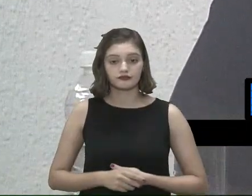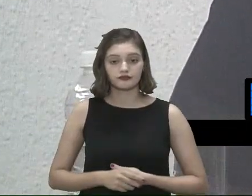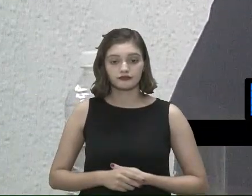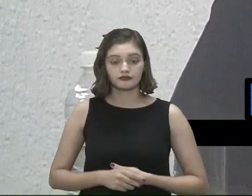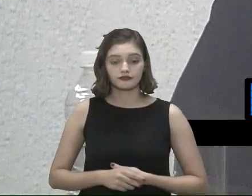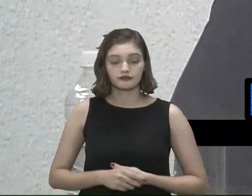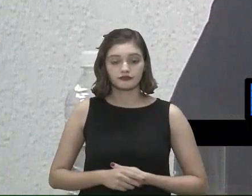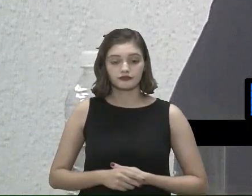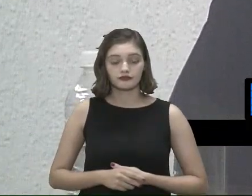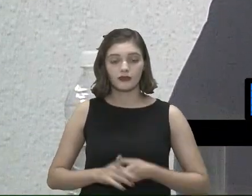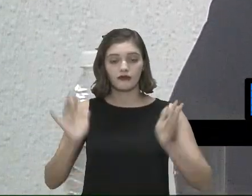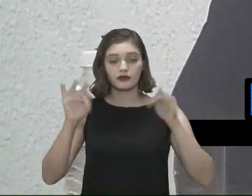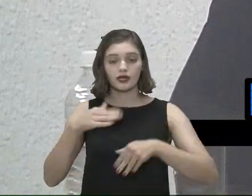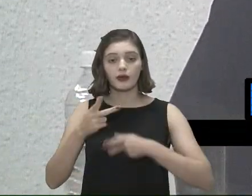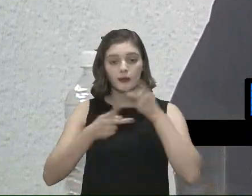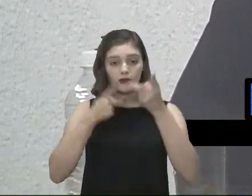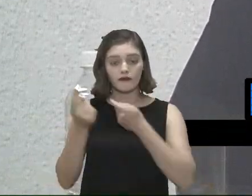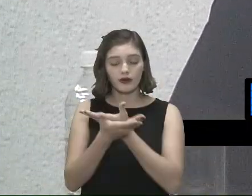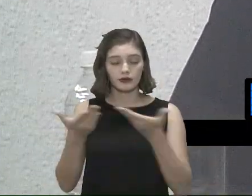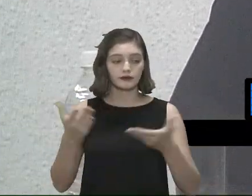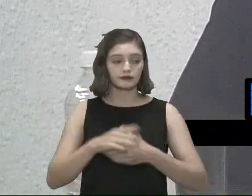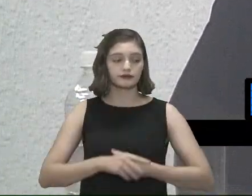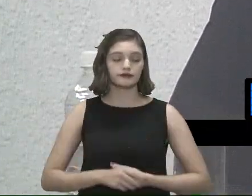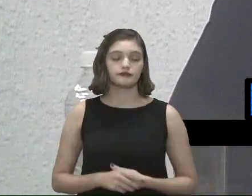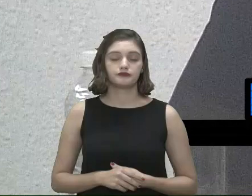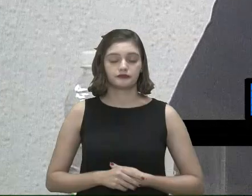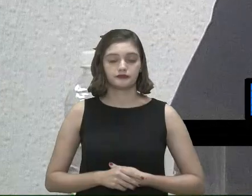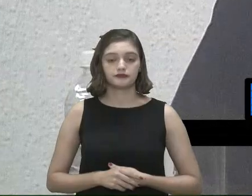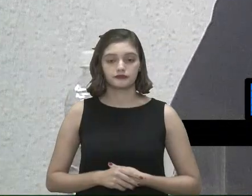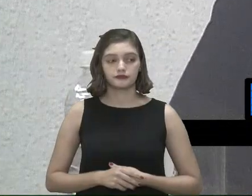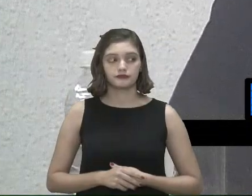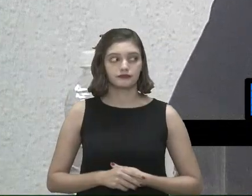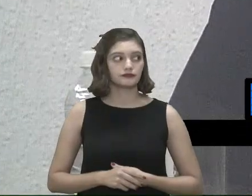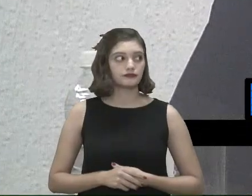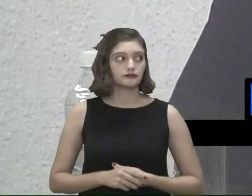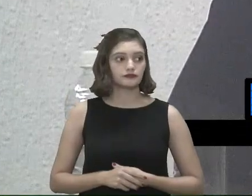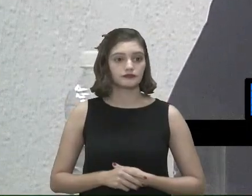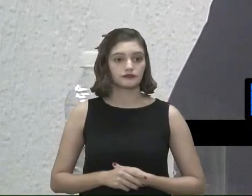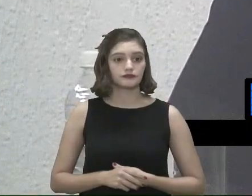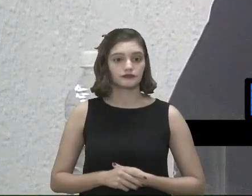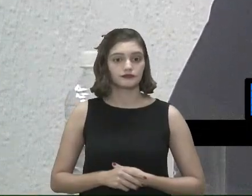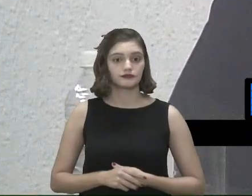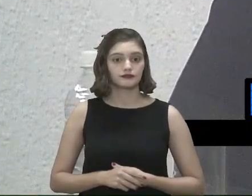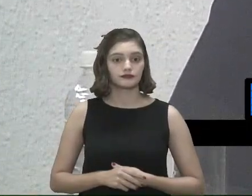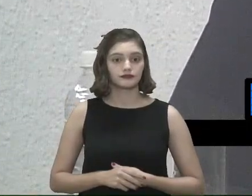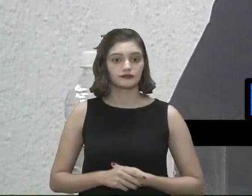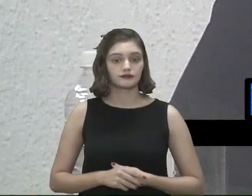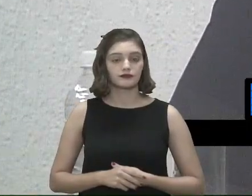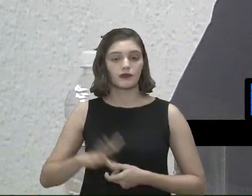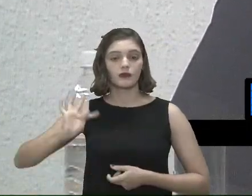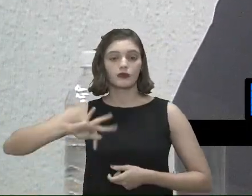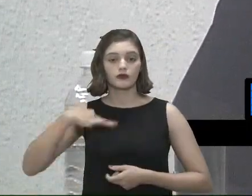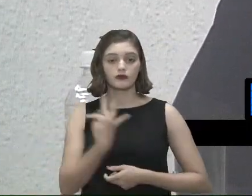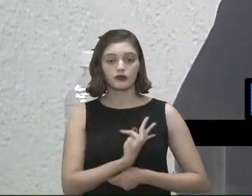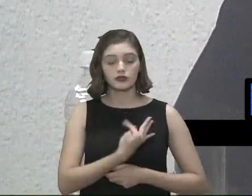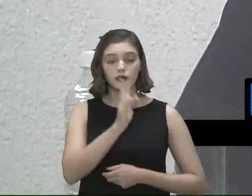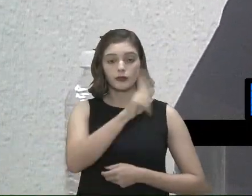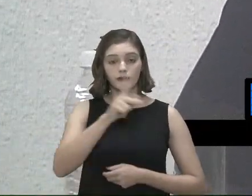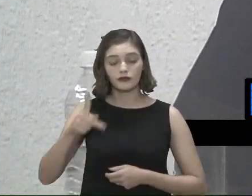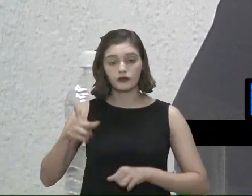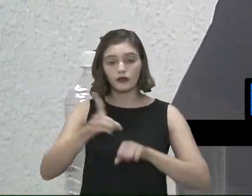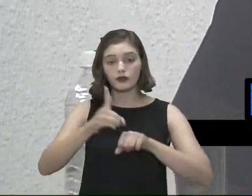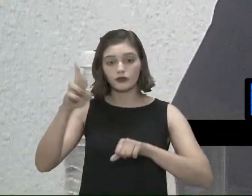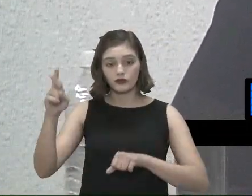Para encerrar a minha fala, eu gostaria de trazer uma citação de uma travesti, professora,